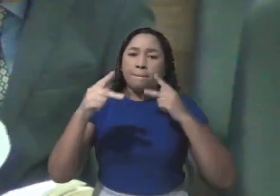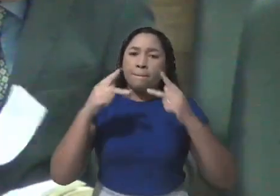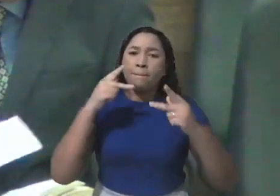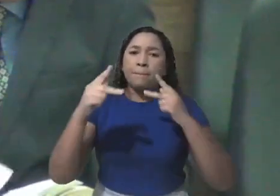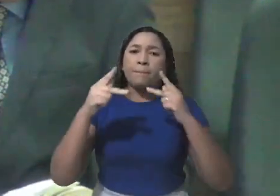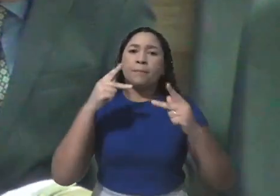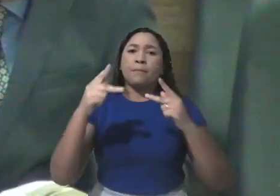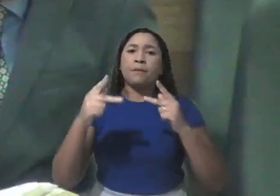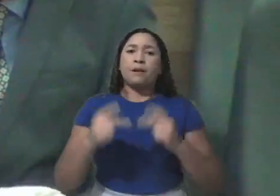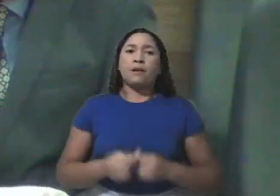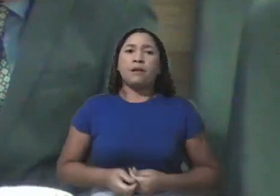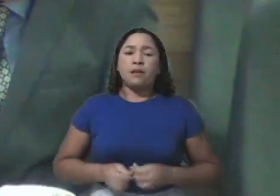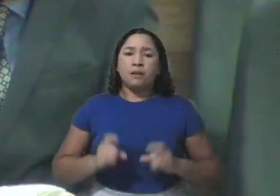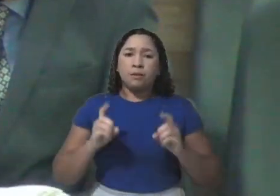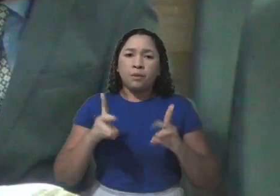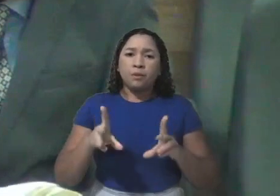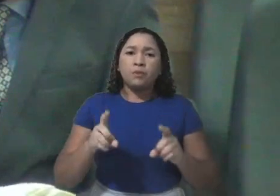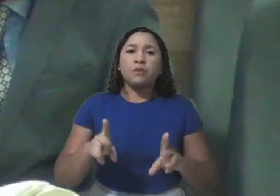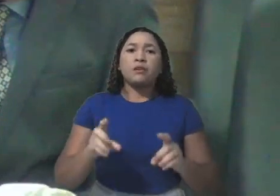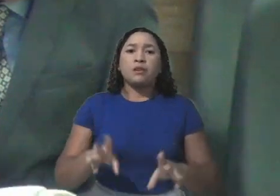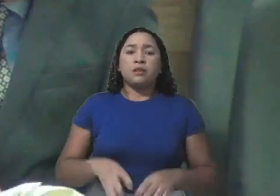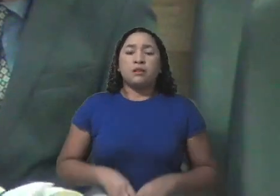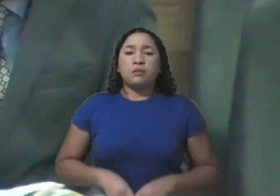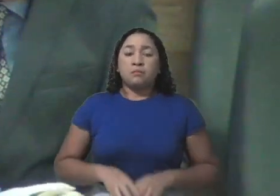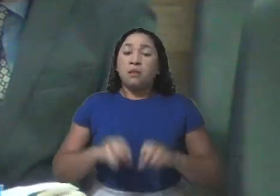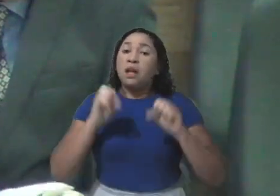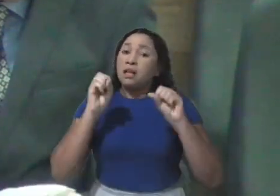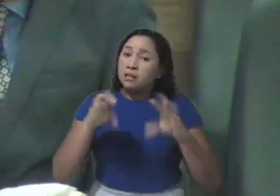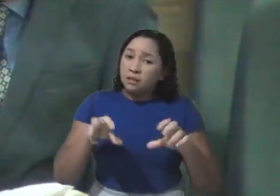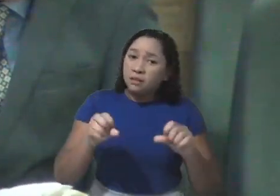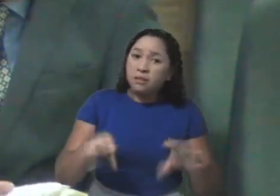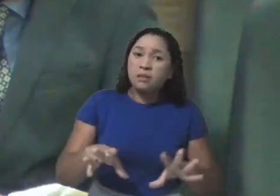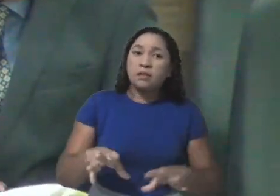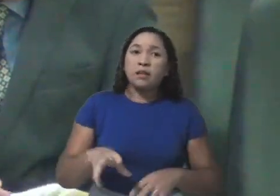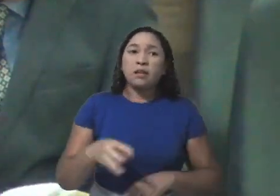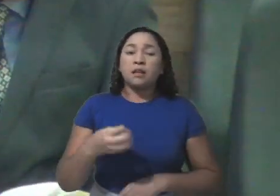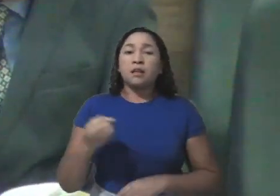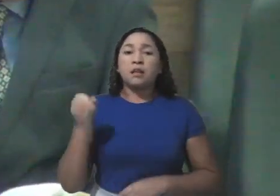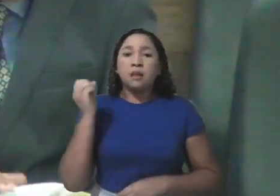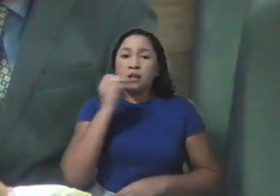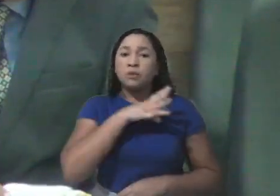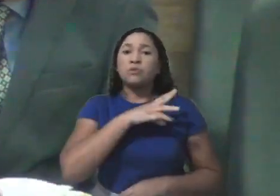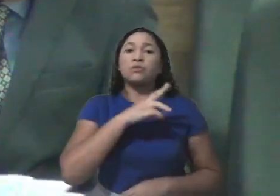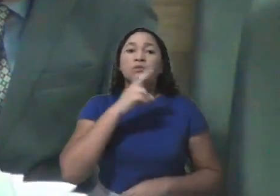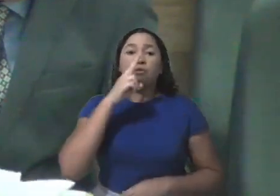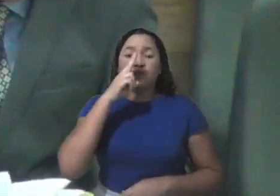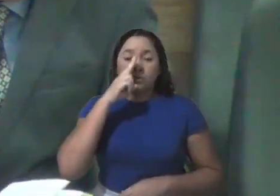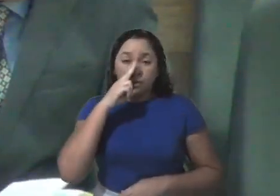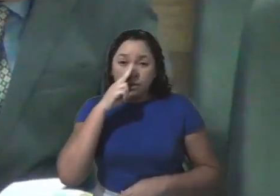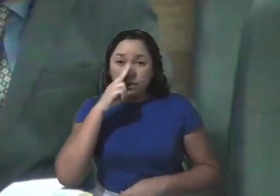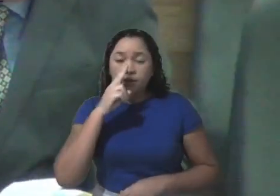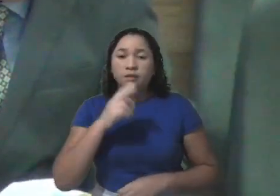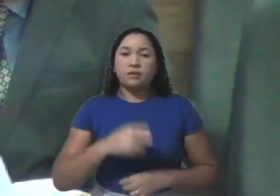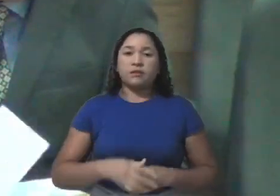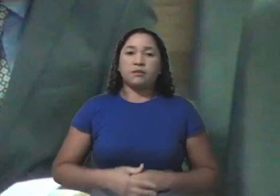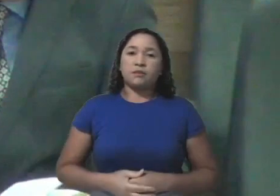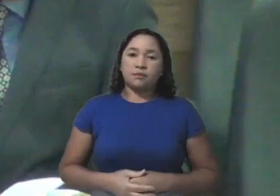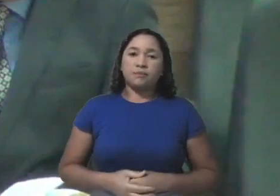novos crentes, nós estamos caindo nessas esparrelas.